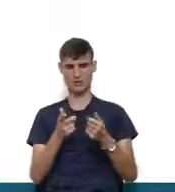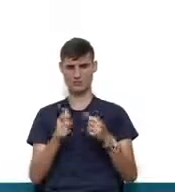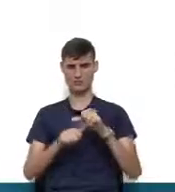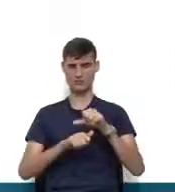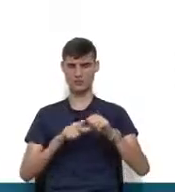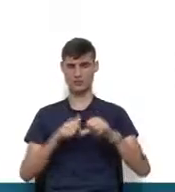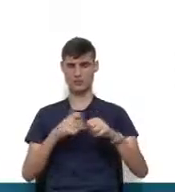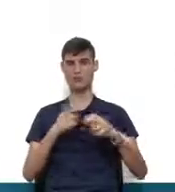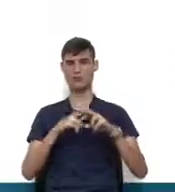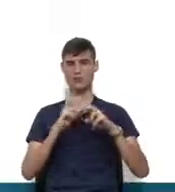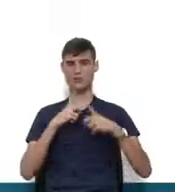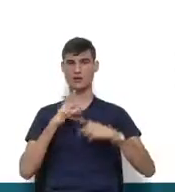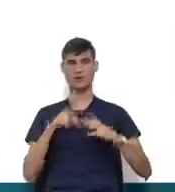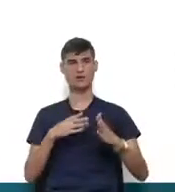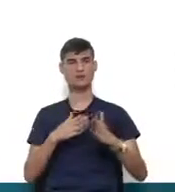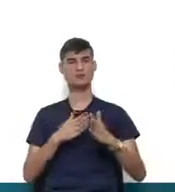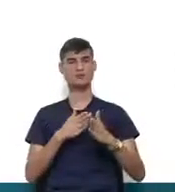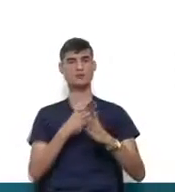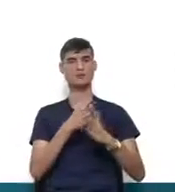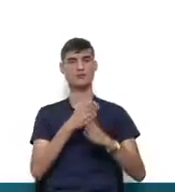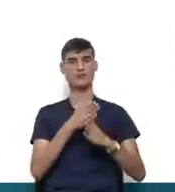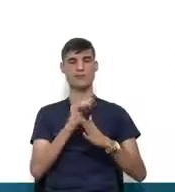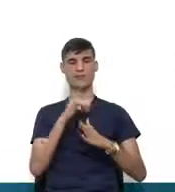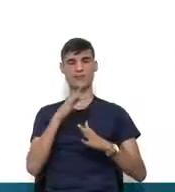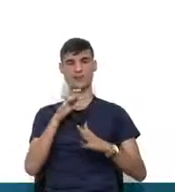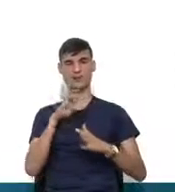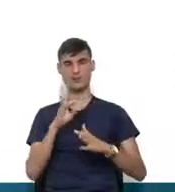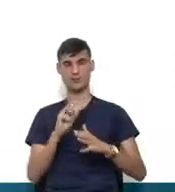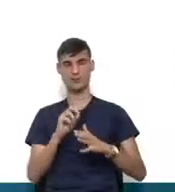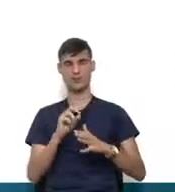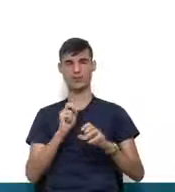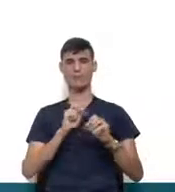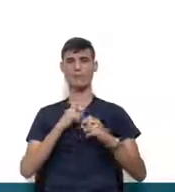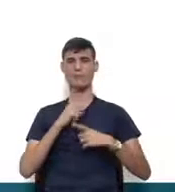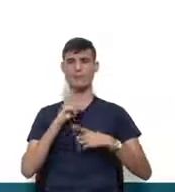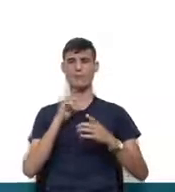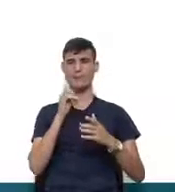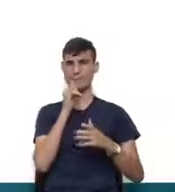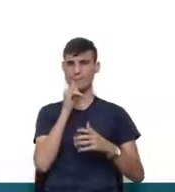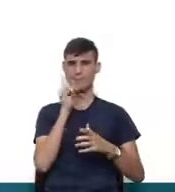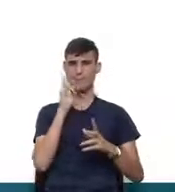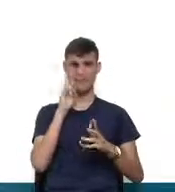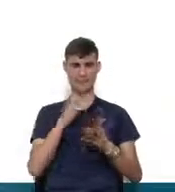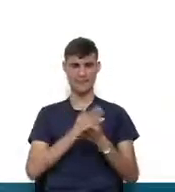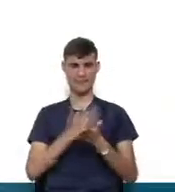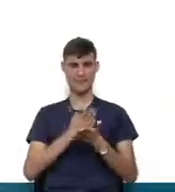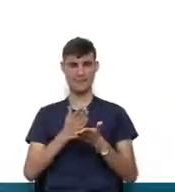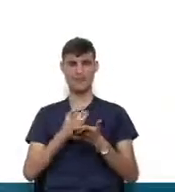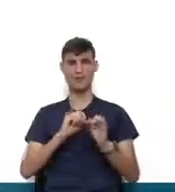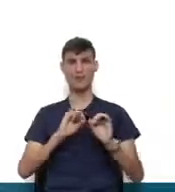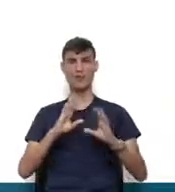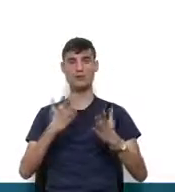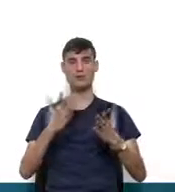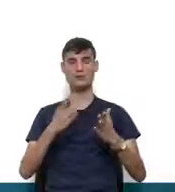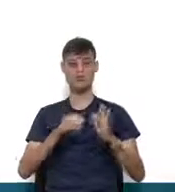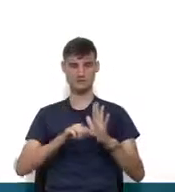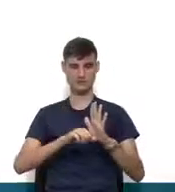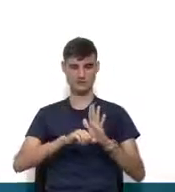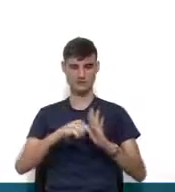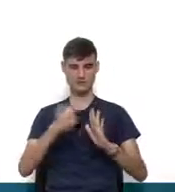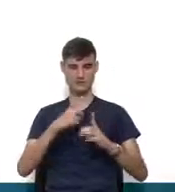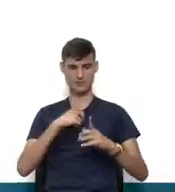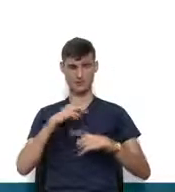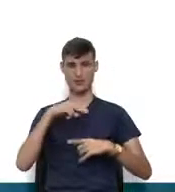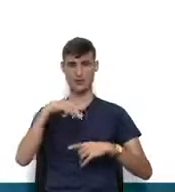tende ao infinito. O que acontece aqui neste exemplo de sequência? Primeiro, eu tenho